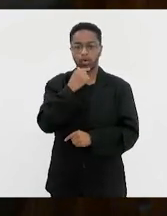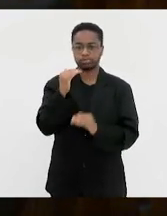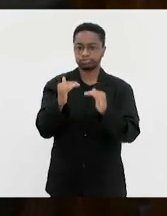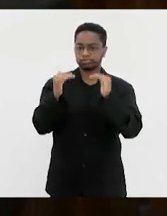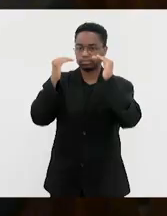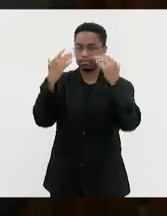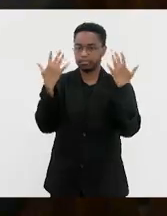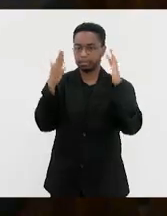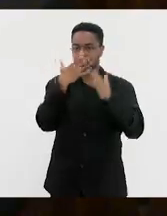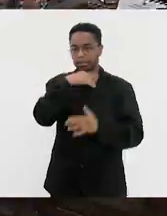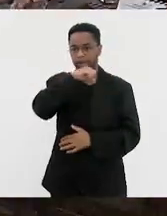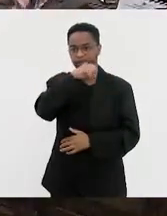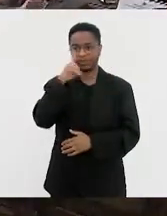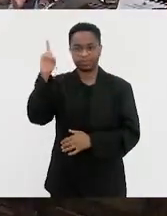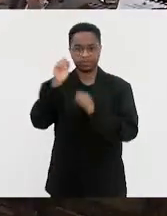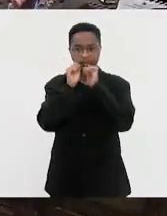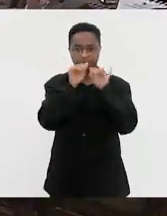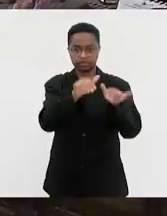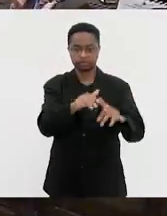Deus abençoe o senhor.